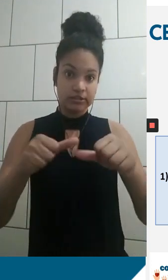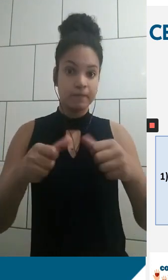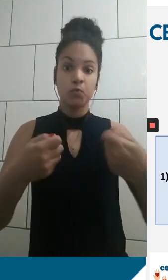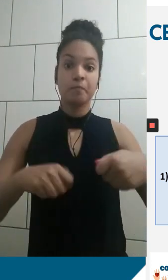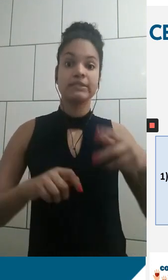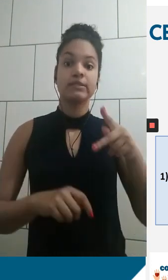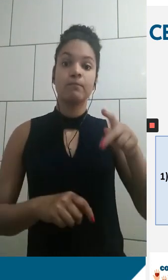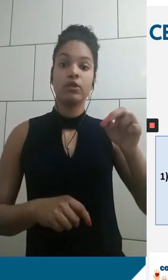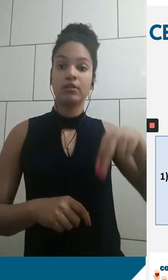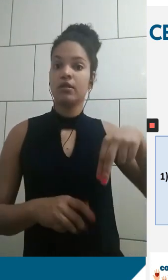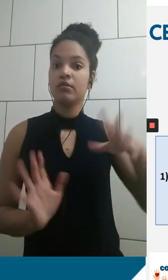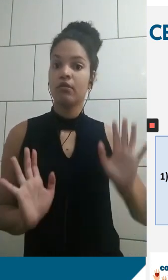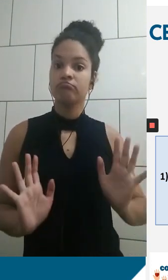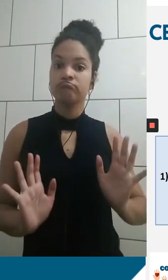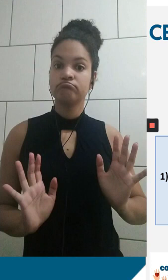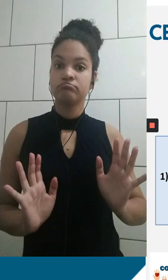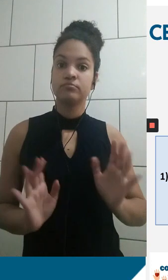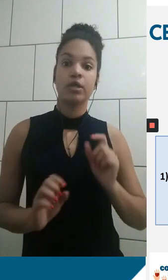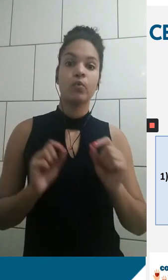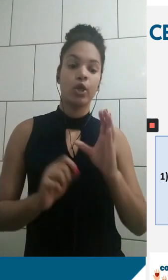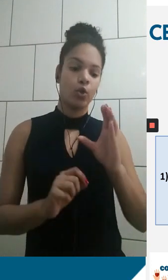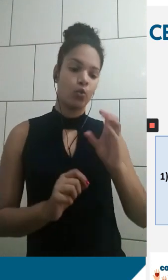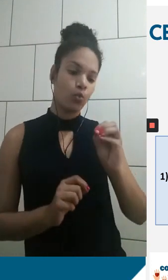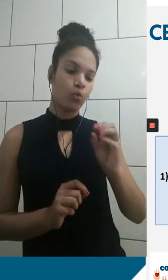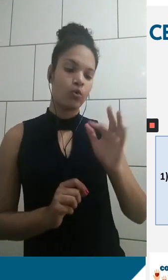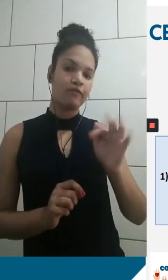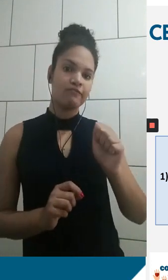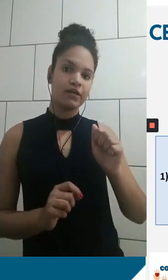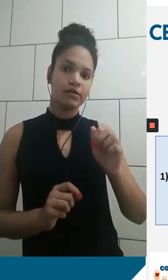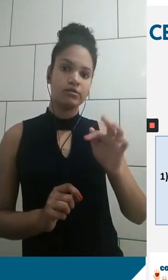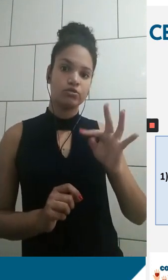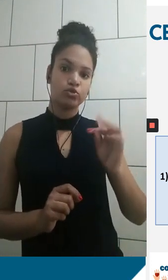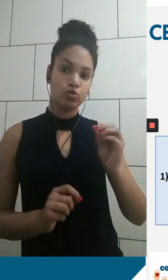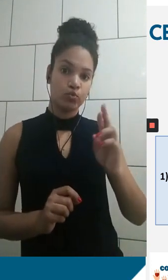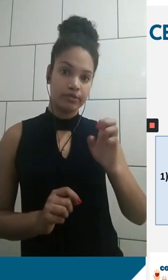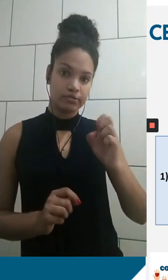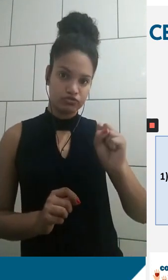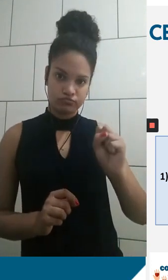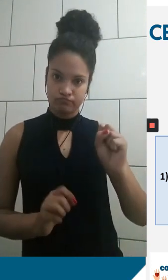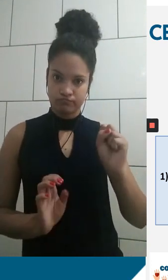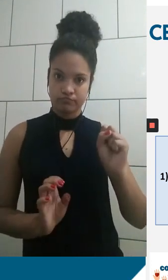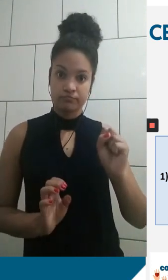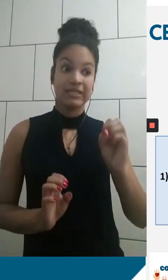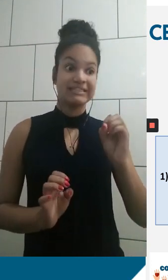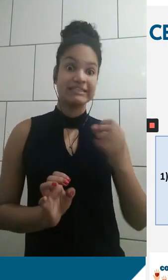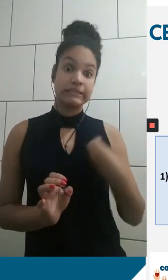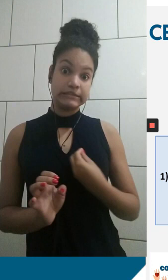enzimáticos. Muitas enzimas funcionam apenas se houver um cofator. Podem ser íons, como os íons ferro e